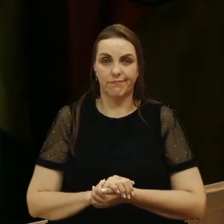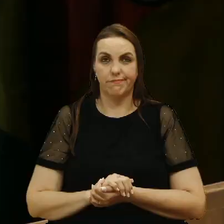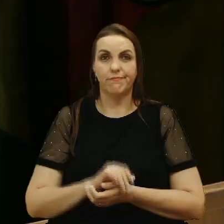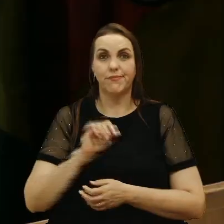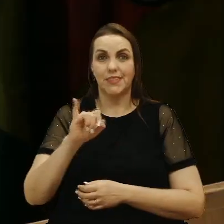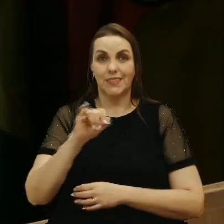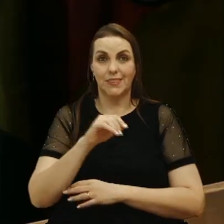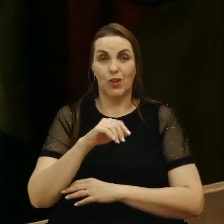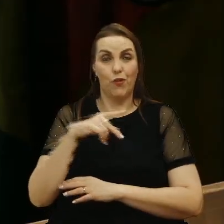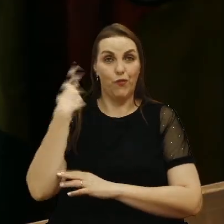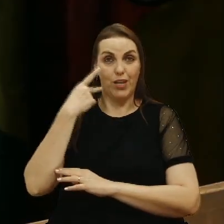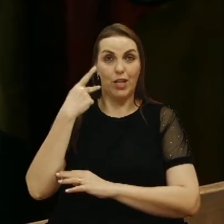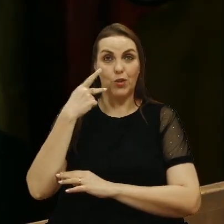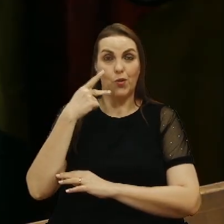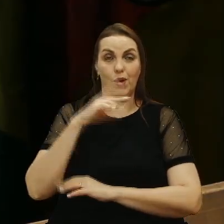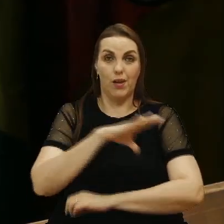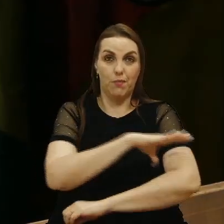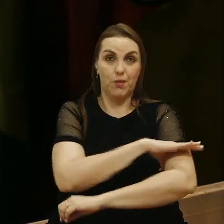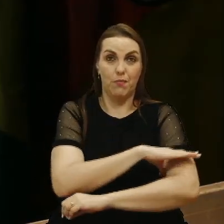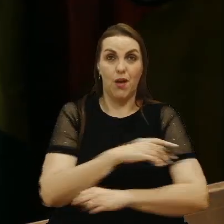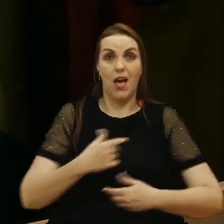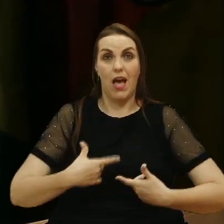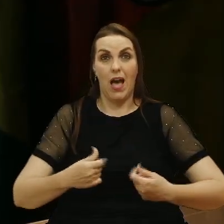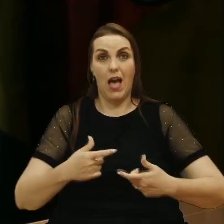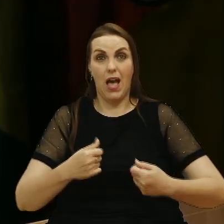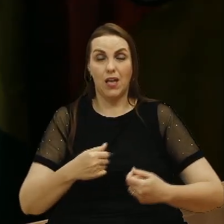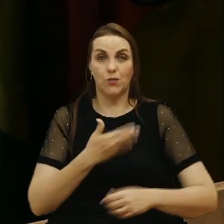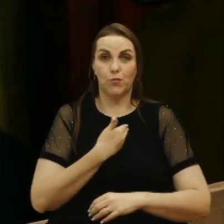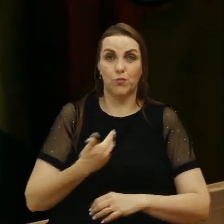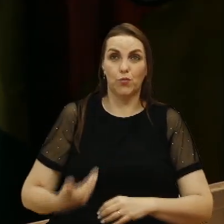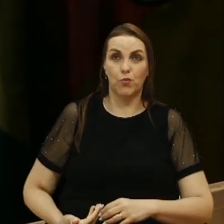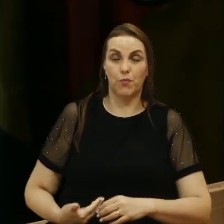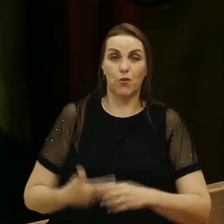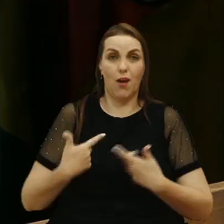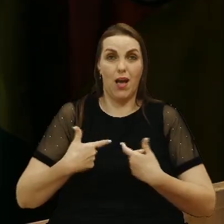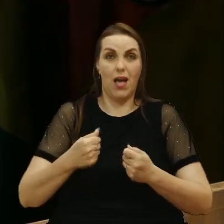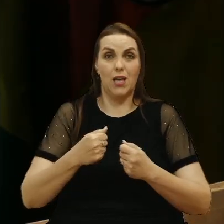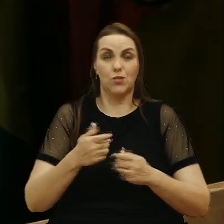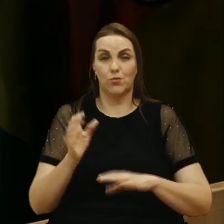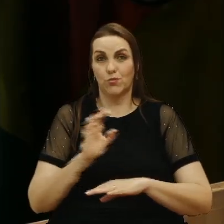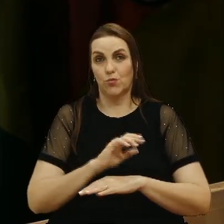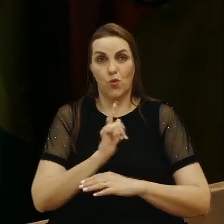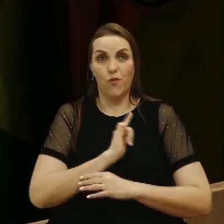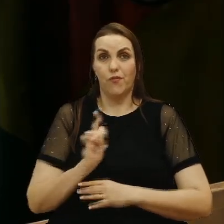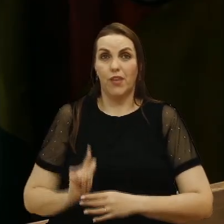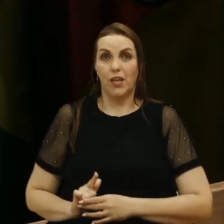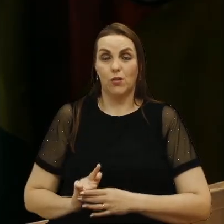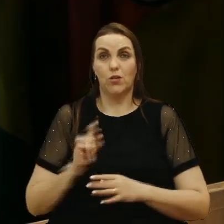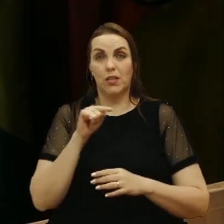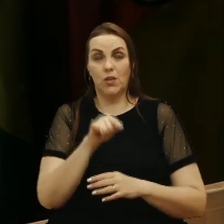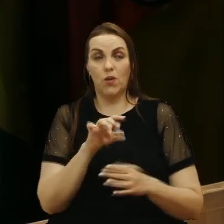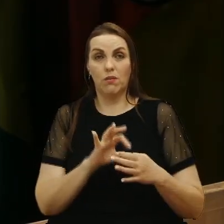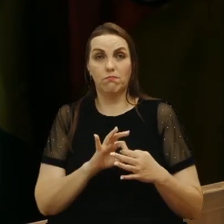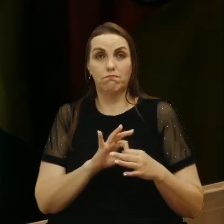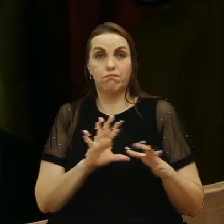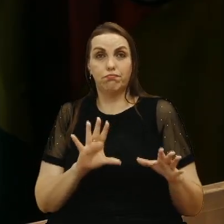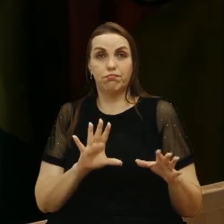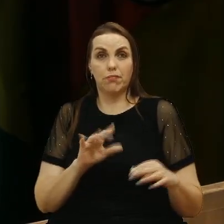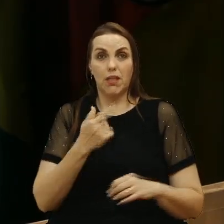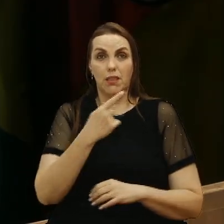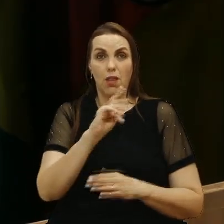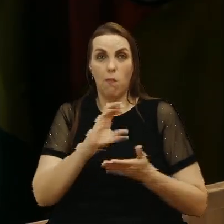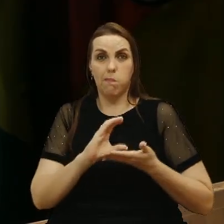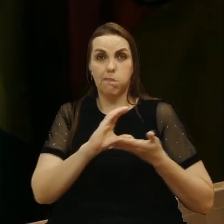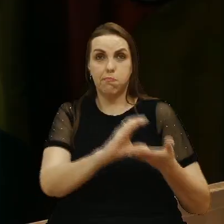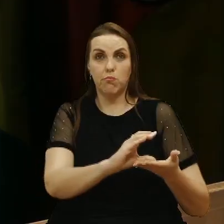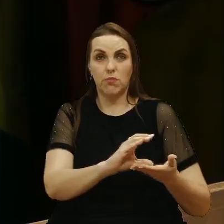vereador Capitão Ramon quer falar de gasto público, de excesso de Estado, ele comece abrindo mão da sua gorda aposentadoria